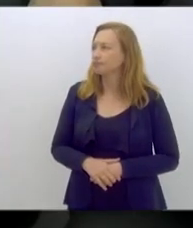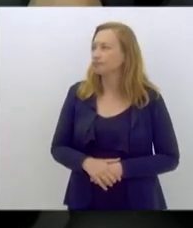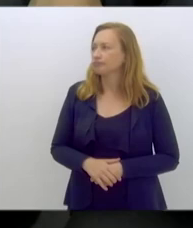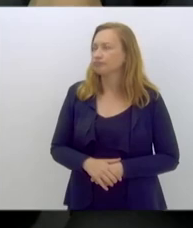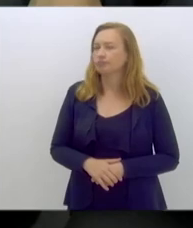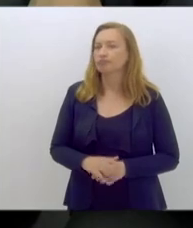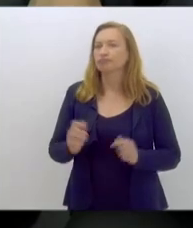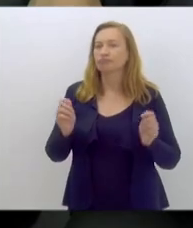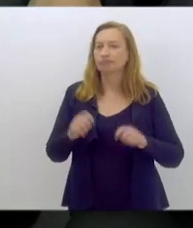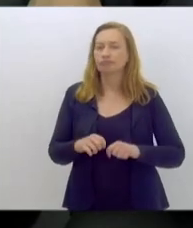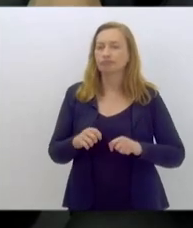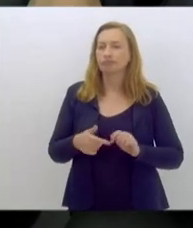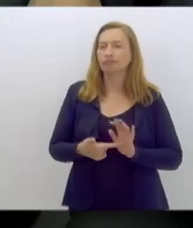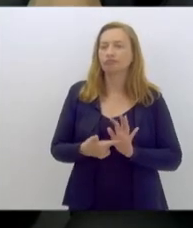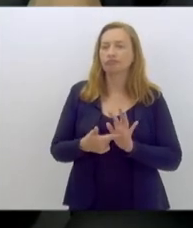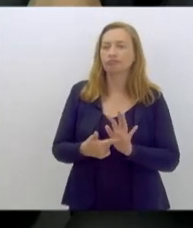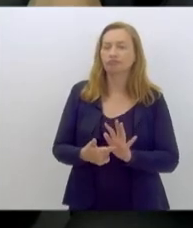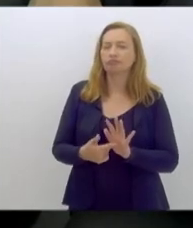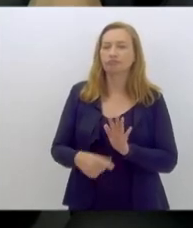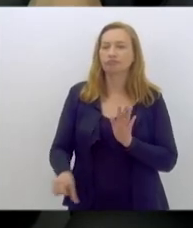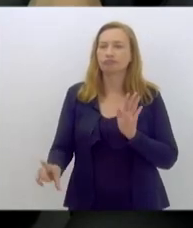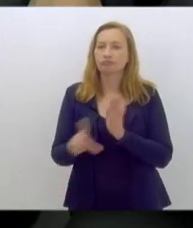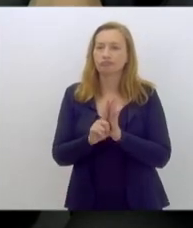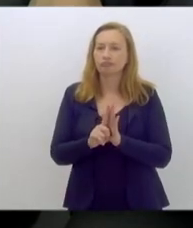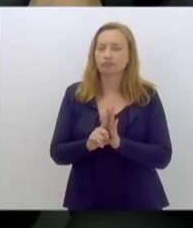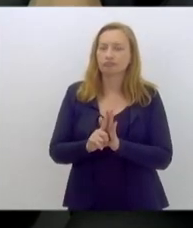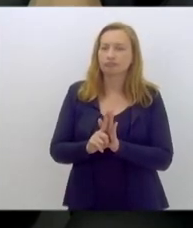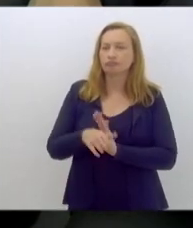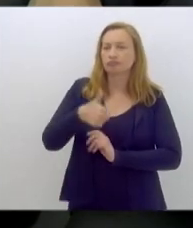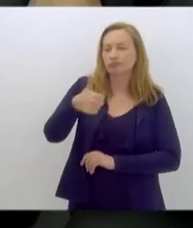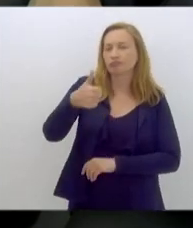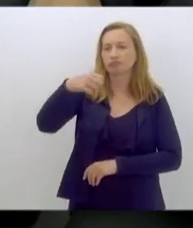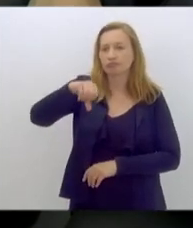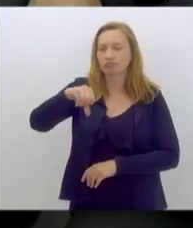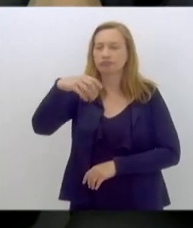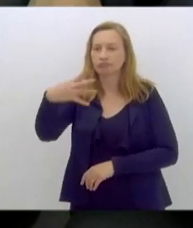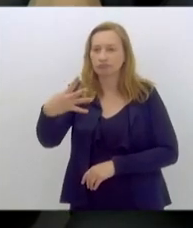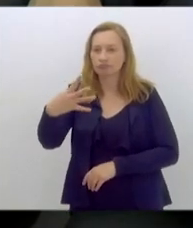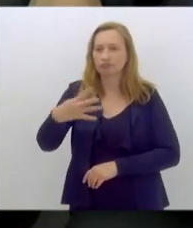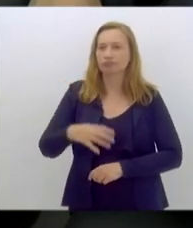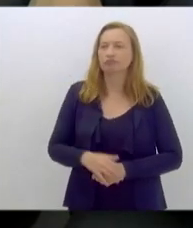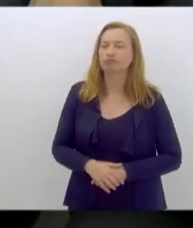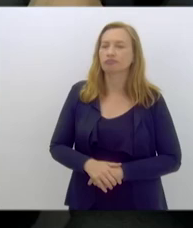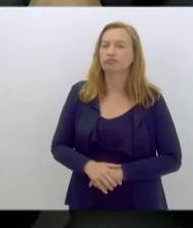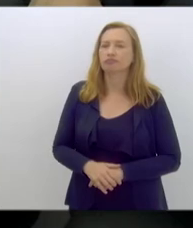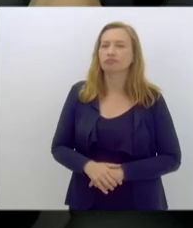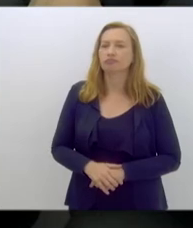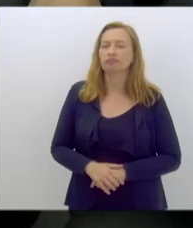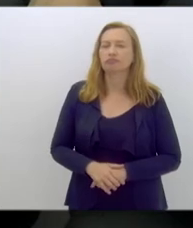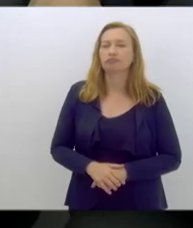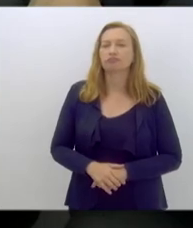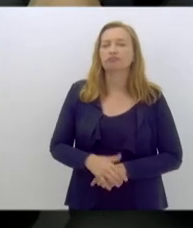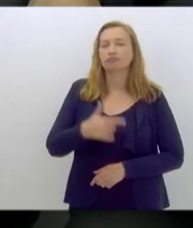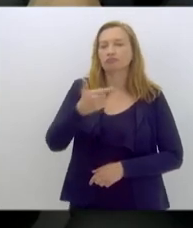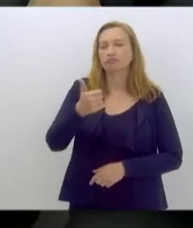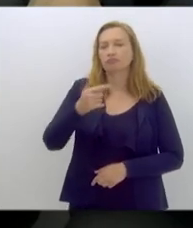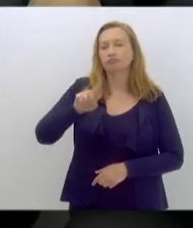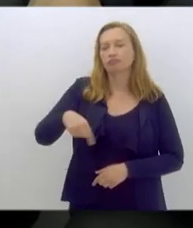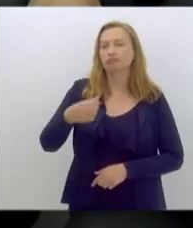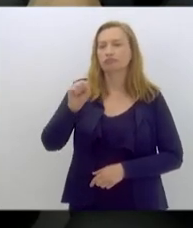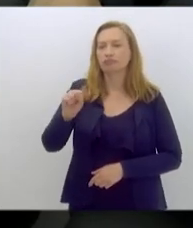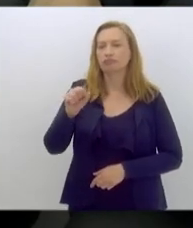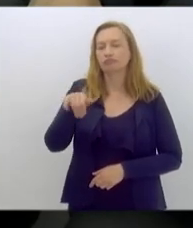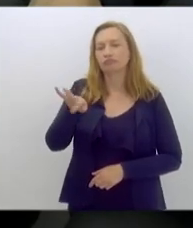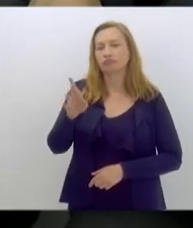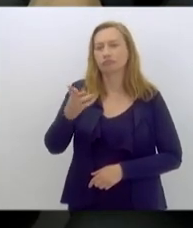compensação prevista na lei complementar 194 que é a compensação será de 2,8 bilhões de